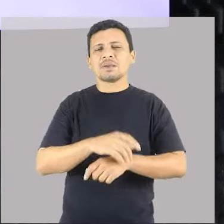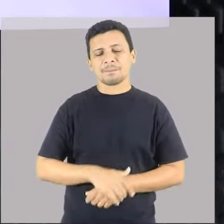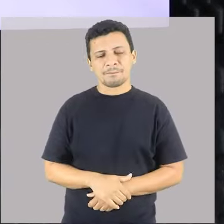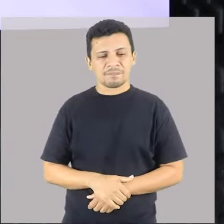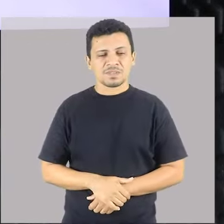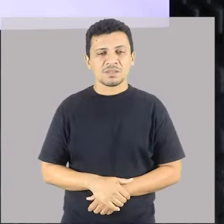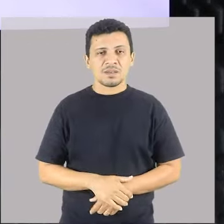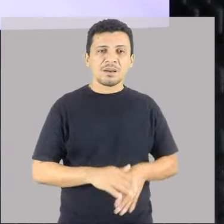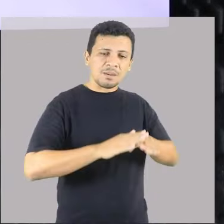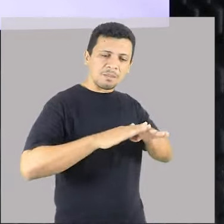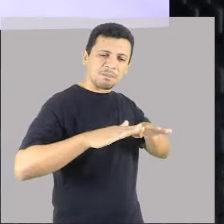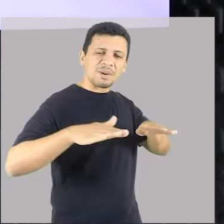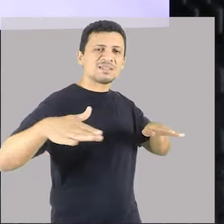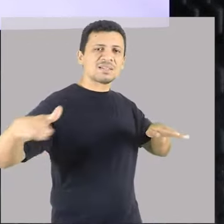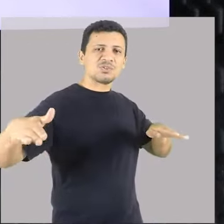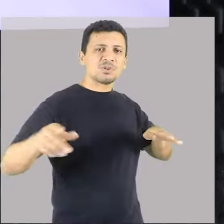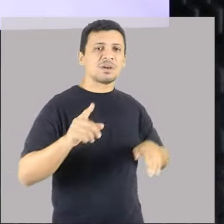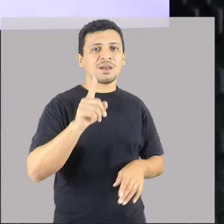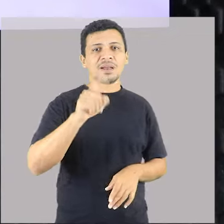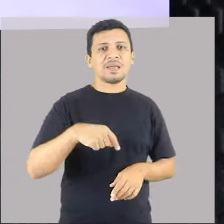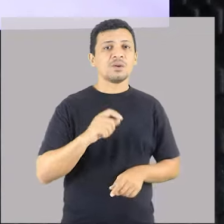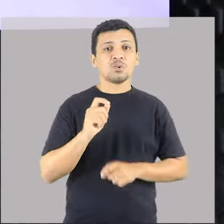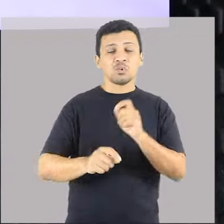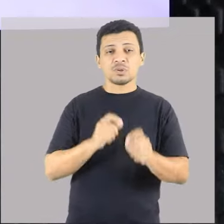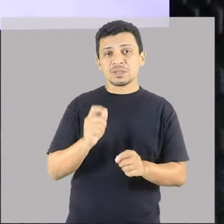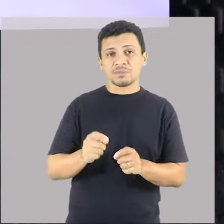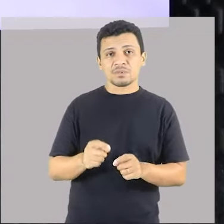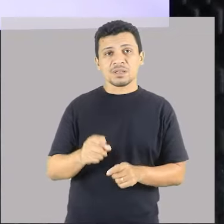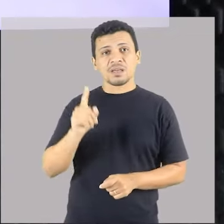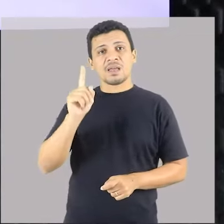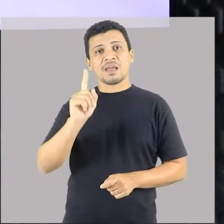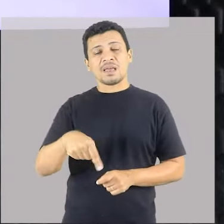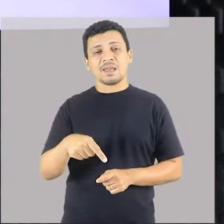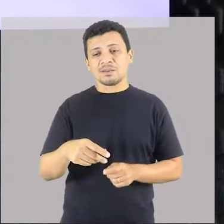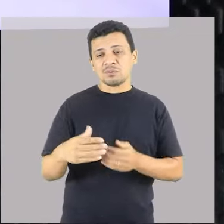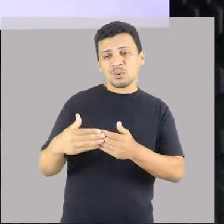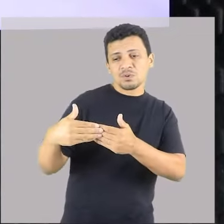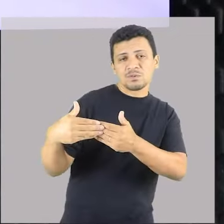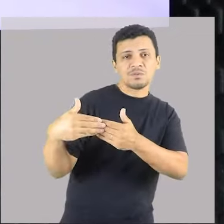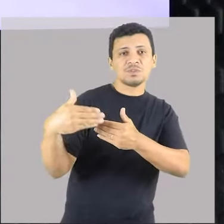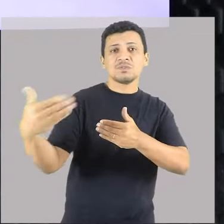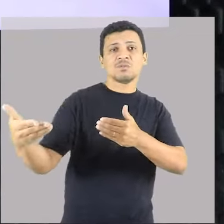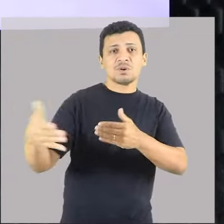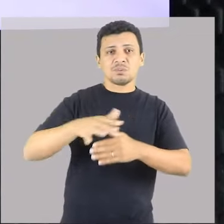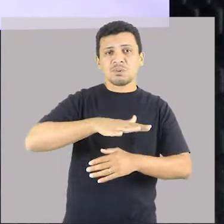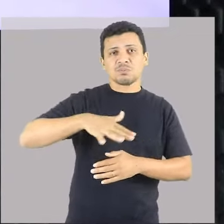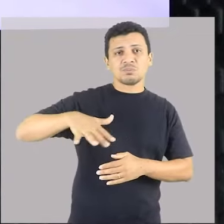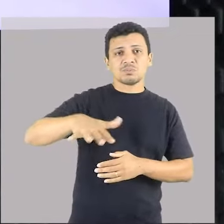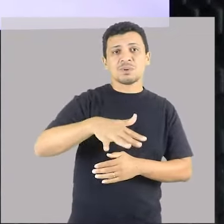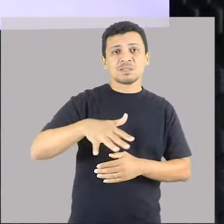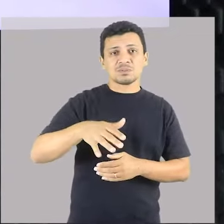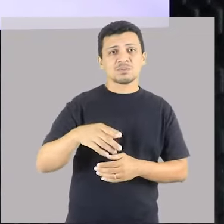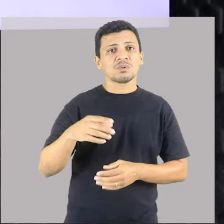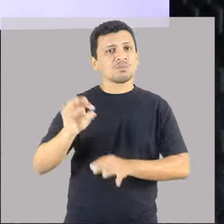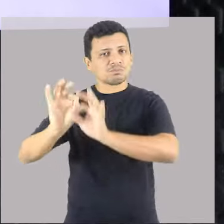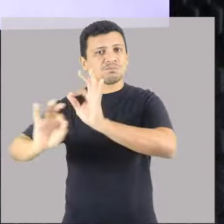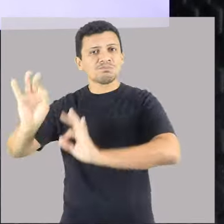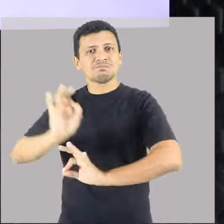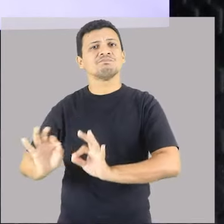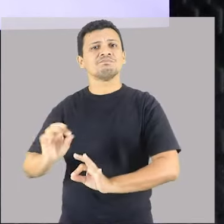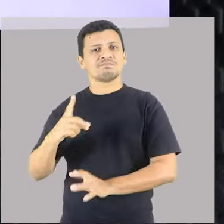né as paisagens nada mais são do que as configurações externas desse espaço tá de maneira prática nós podemos